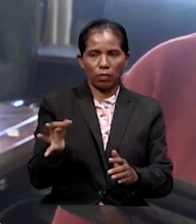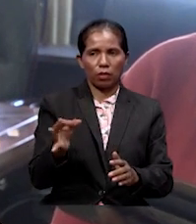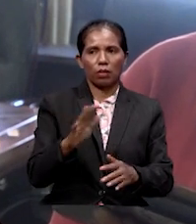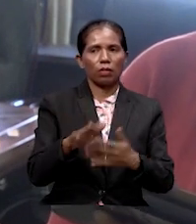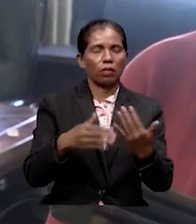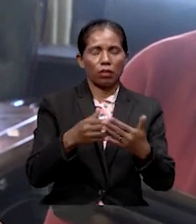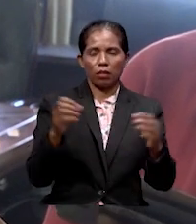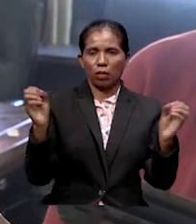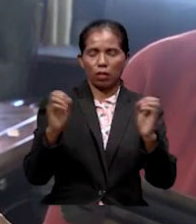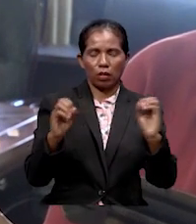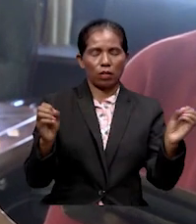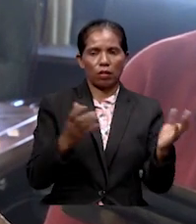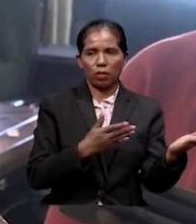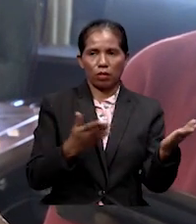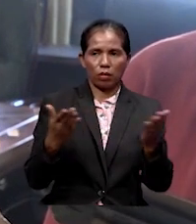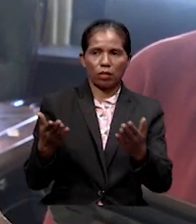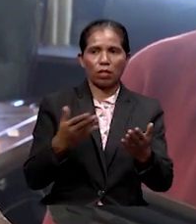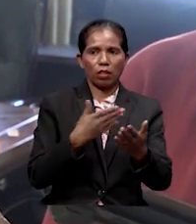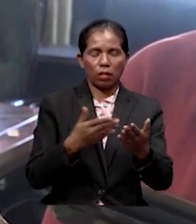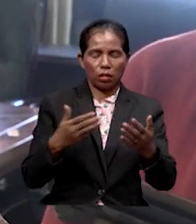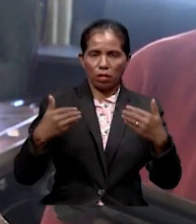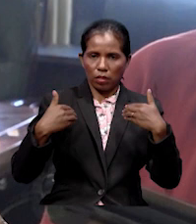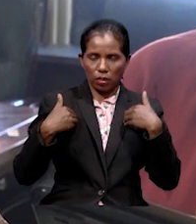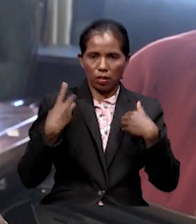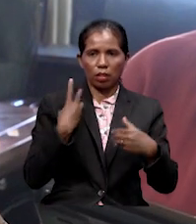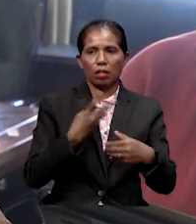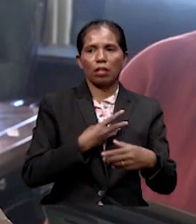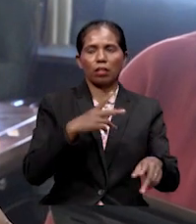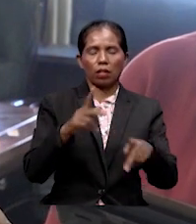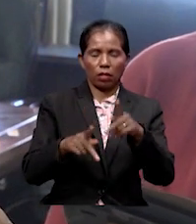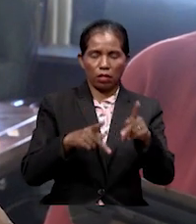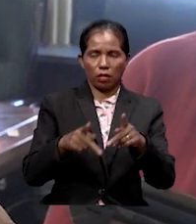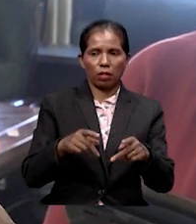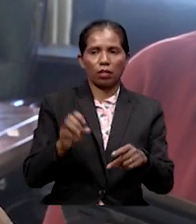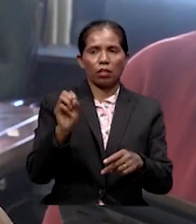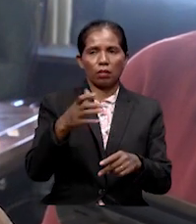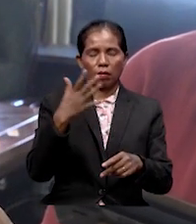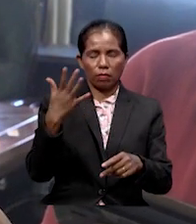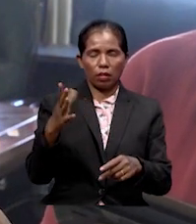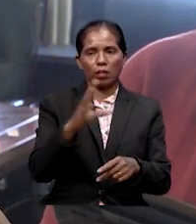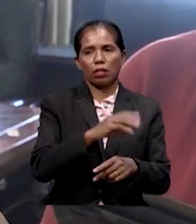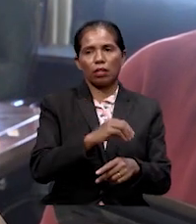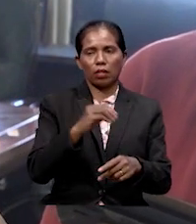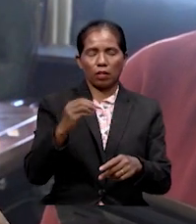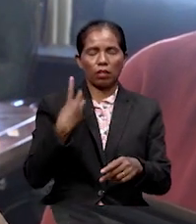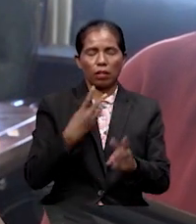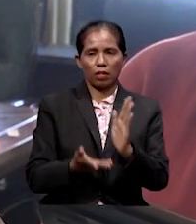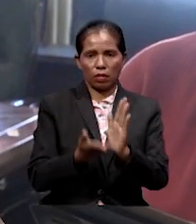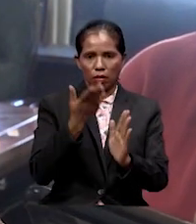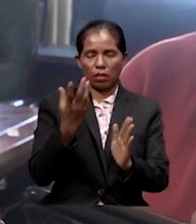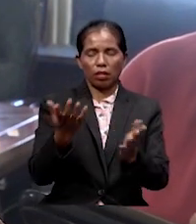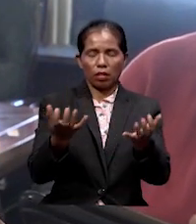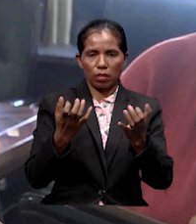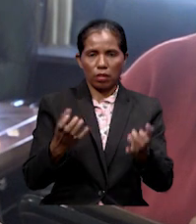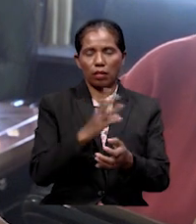la ya importasan. Tamanya maksud produk lokal ya itenya upah minimum mesin 15 135 lah. Si takara saya itenya